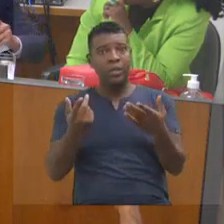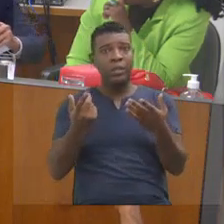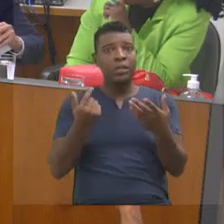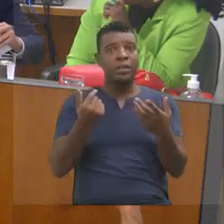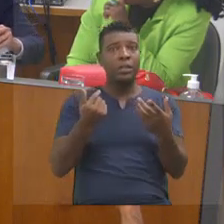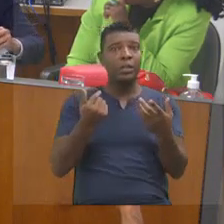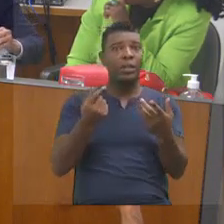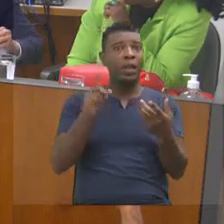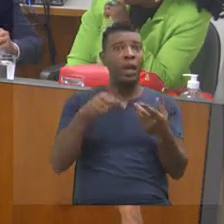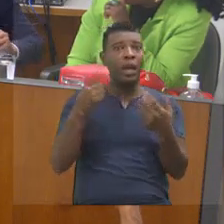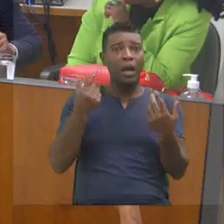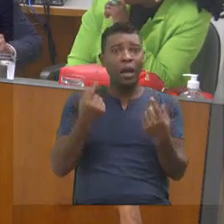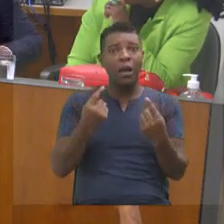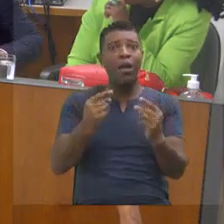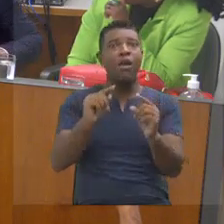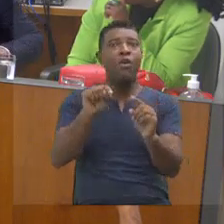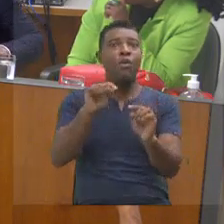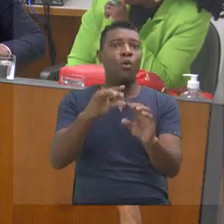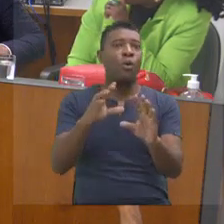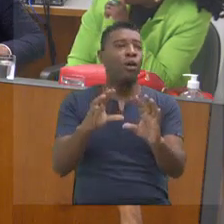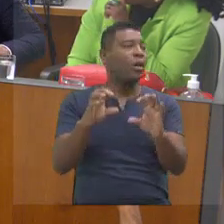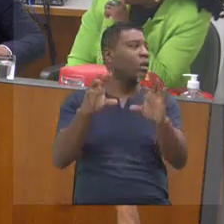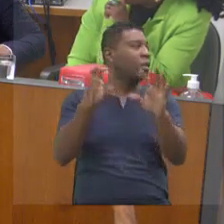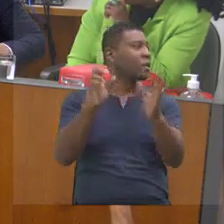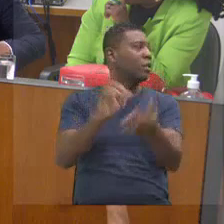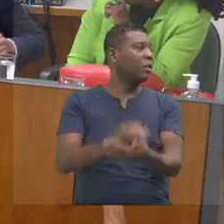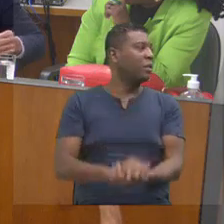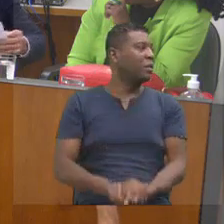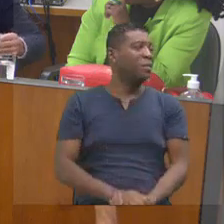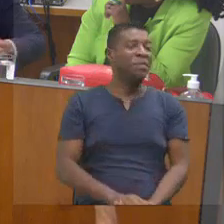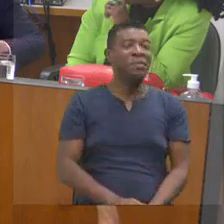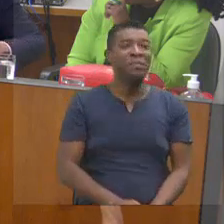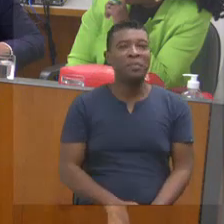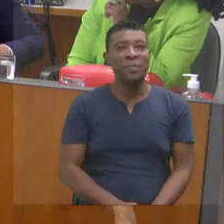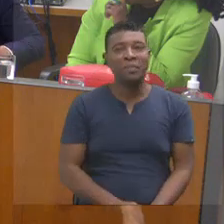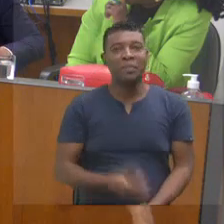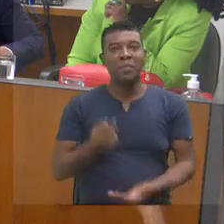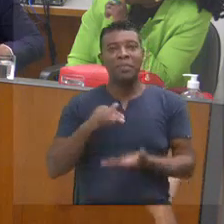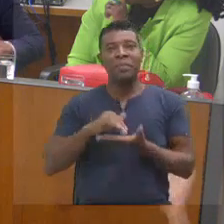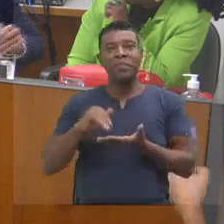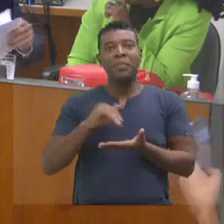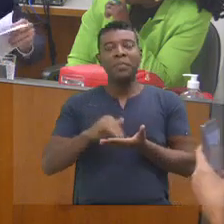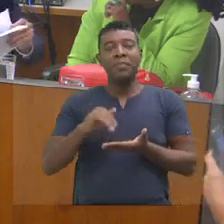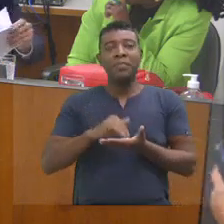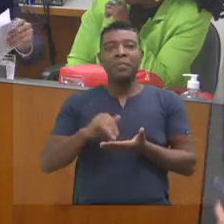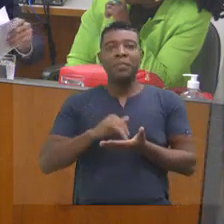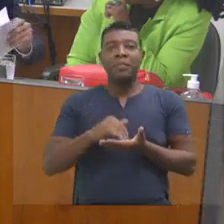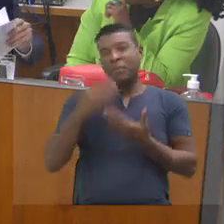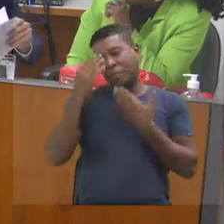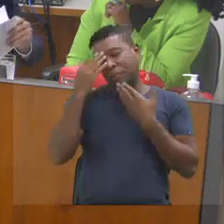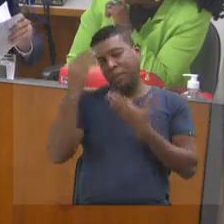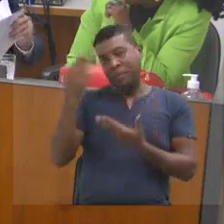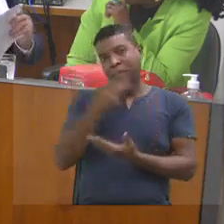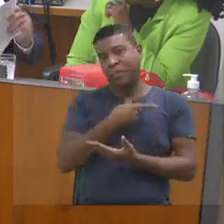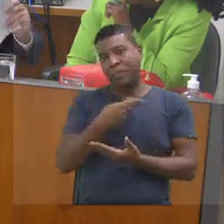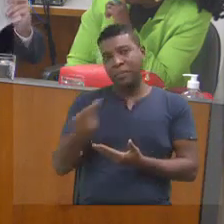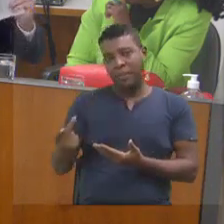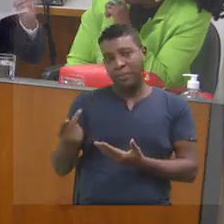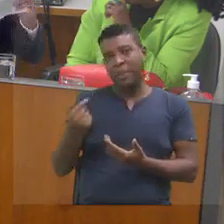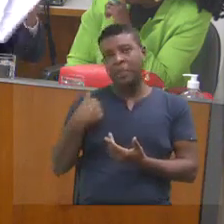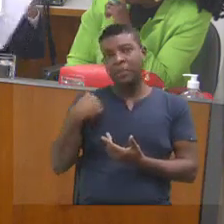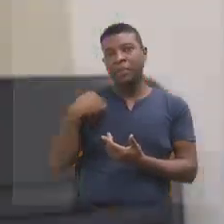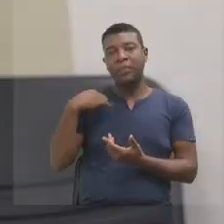comissões Obrigado Presidente uma palavra o secretário Obrigado Presidente Deputado Ismael acho que